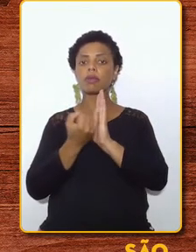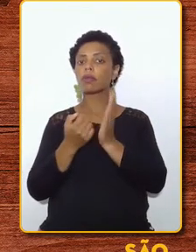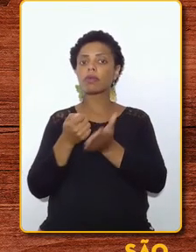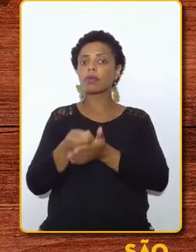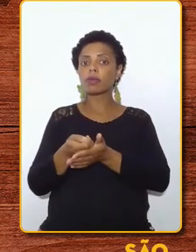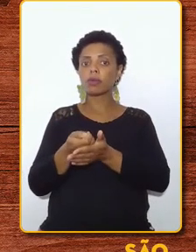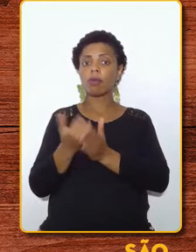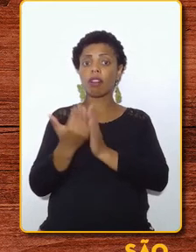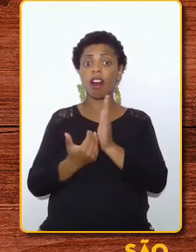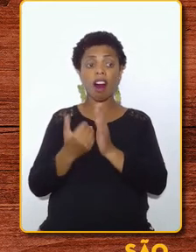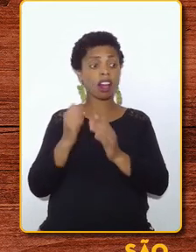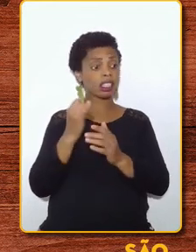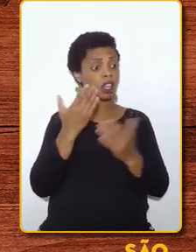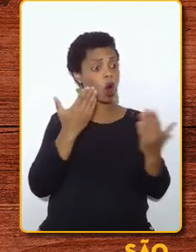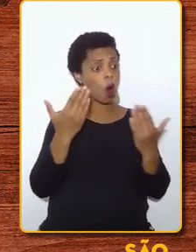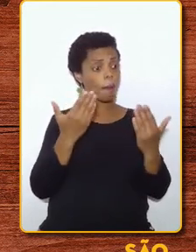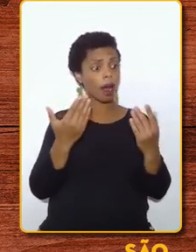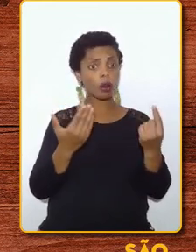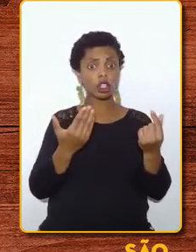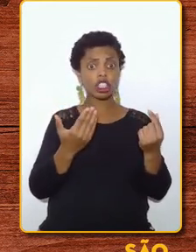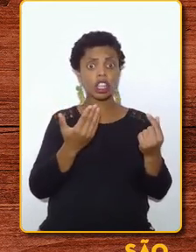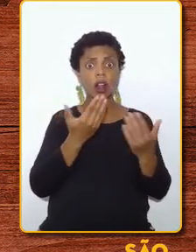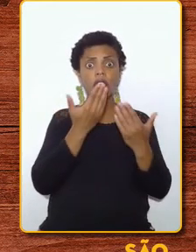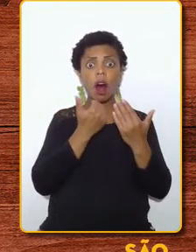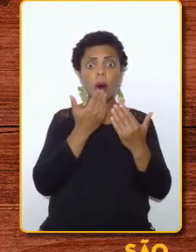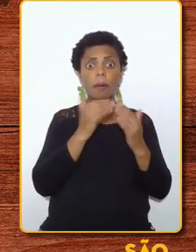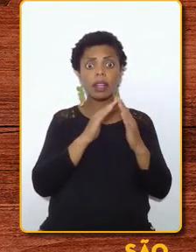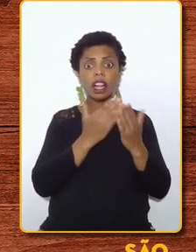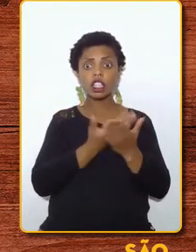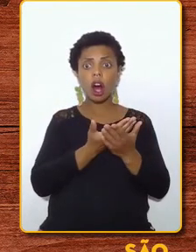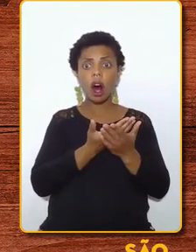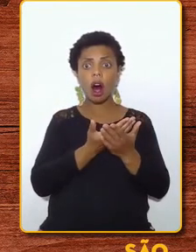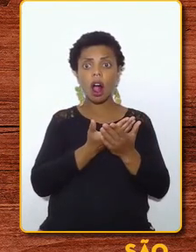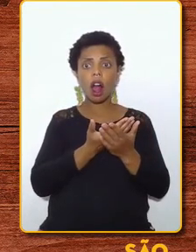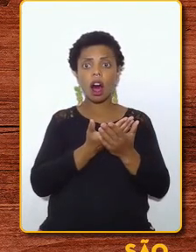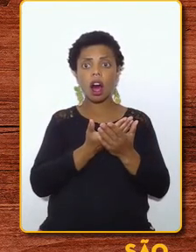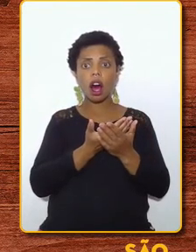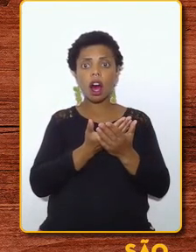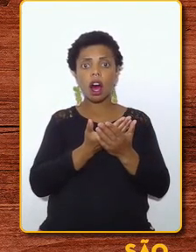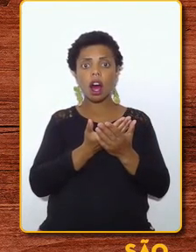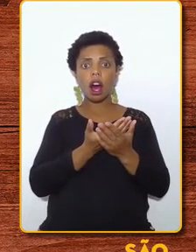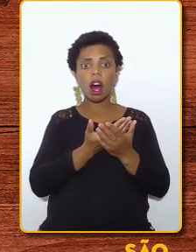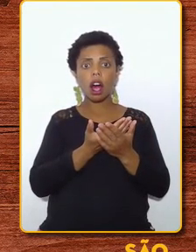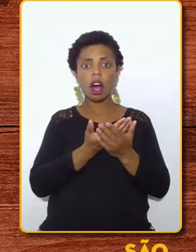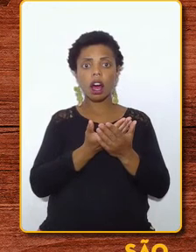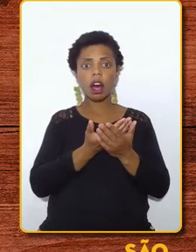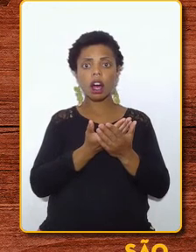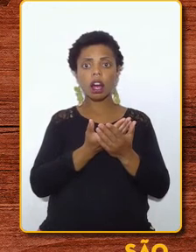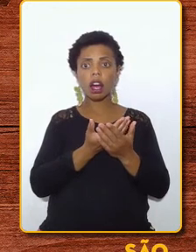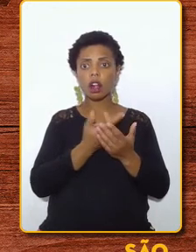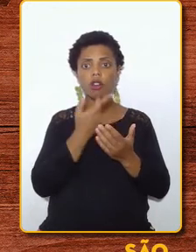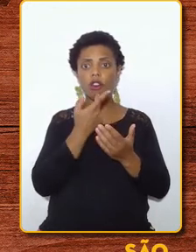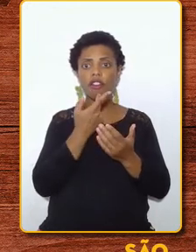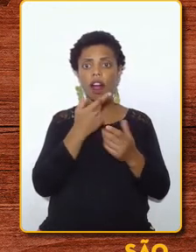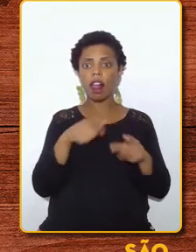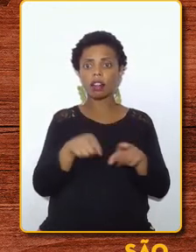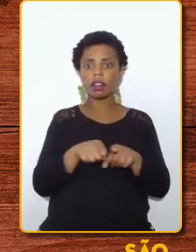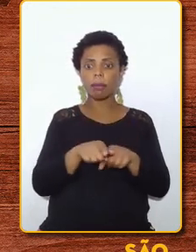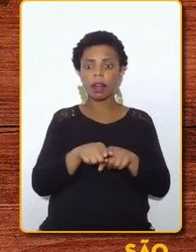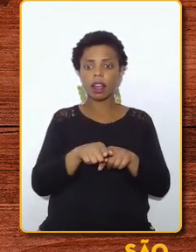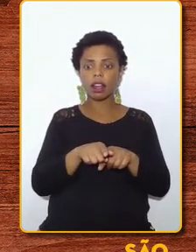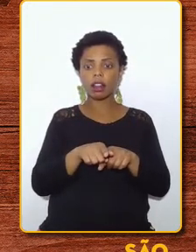escolar. Não é? Não vou nem falar do programa da agricultura familiar, que é uma merreca. Não é? É um